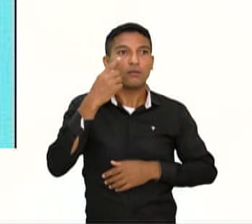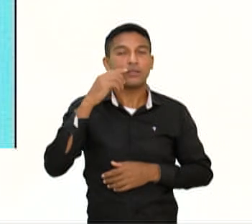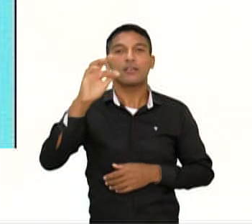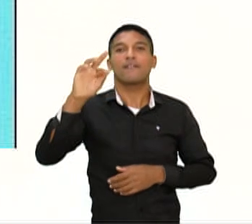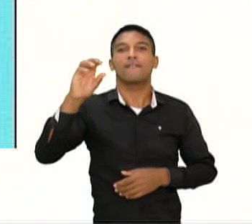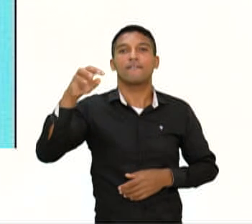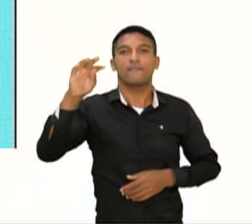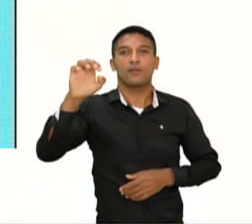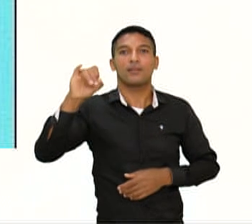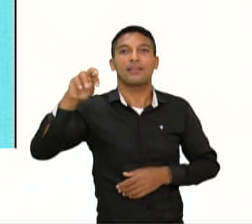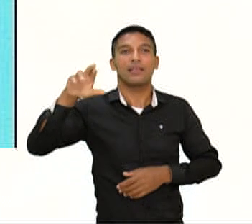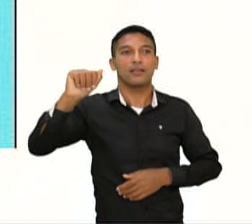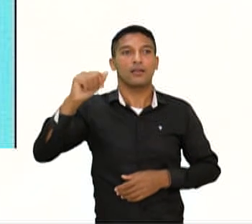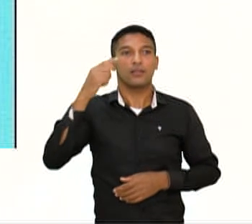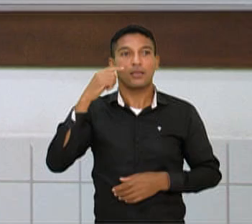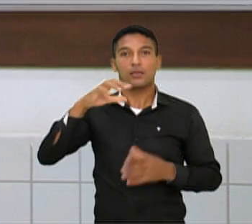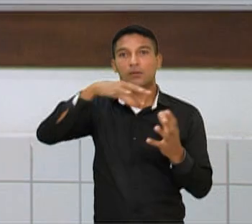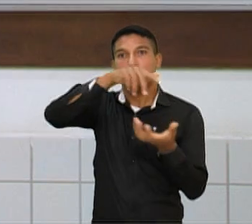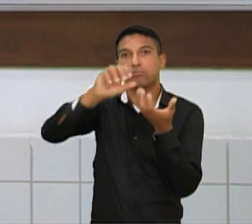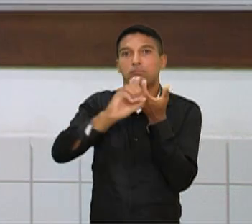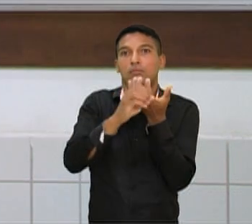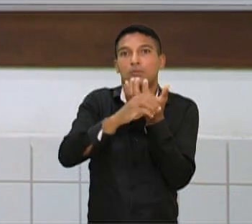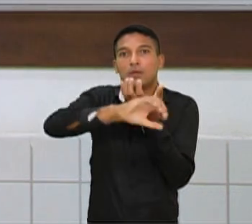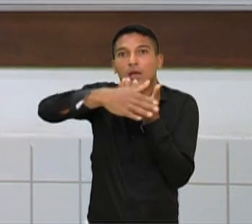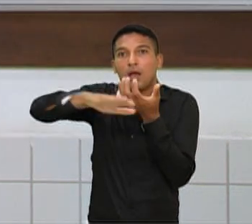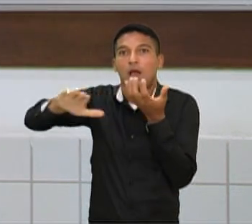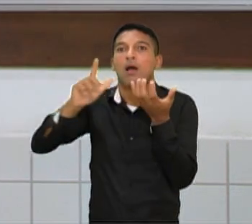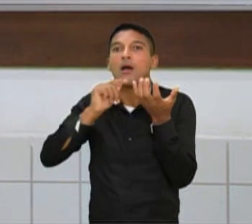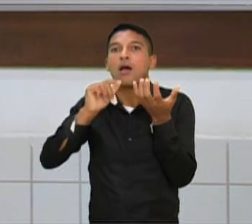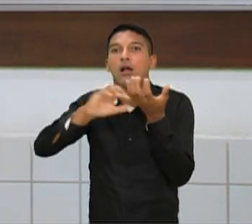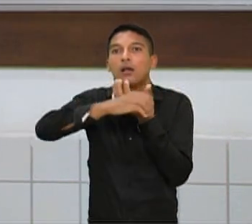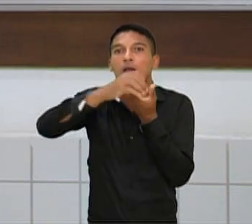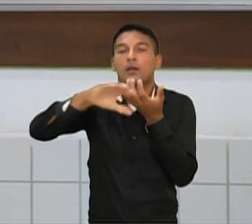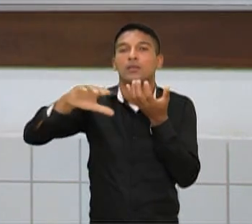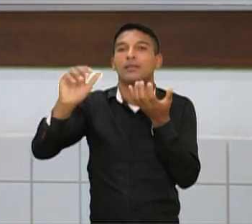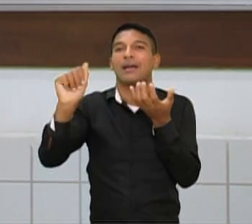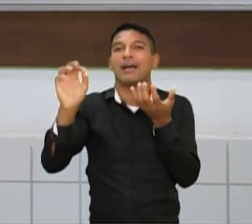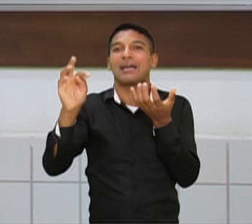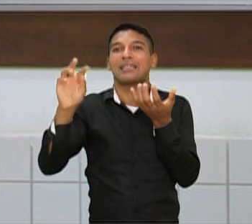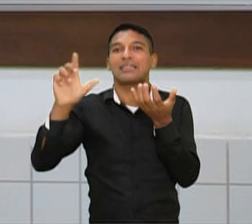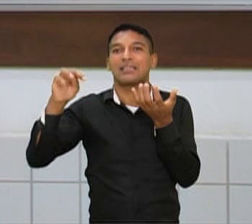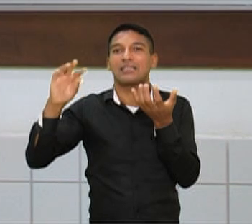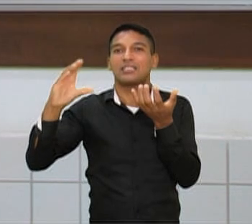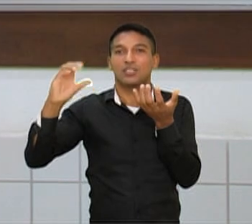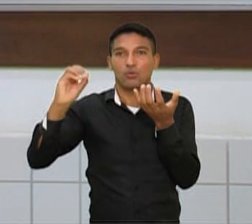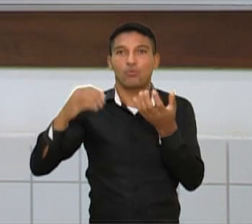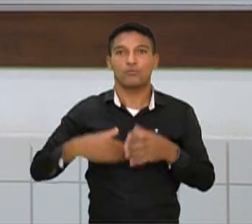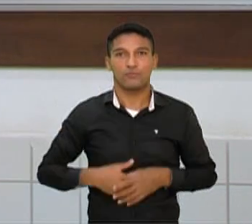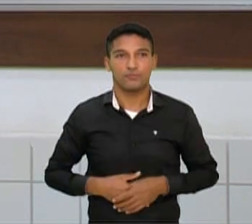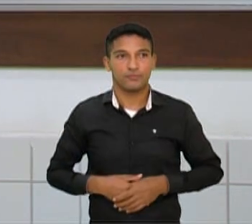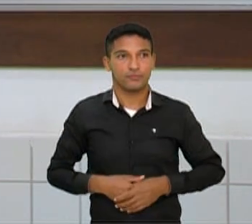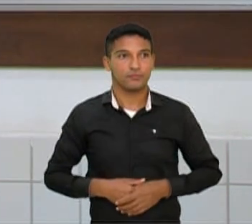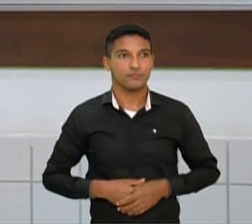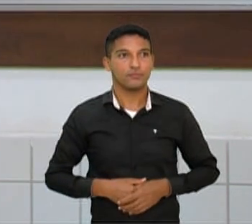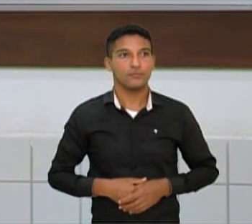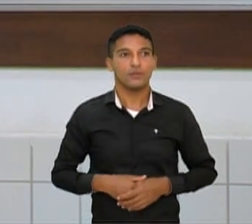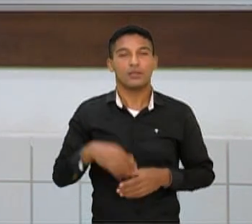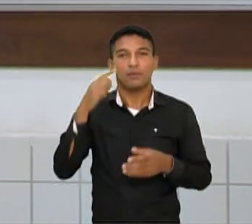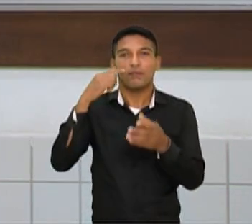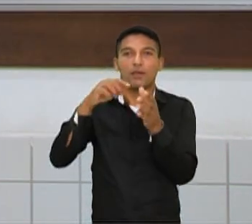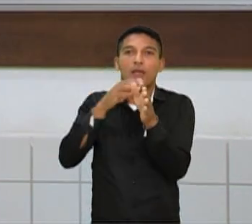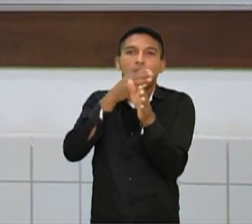resume-se à territorialidade do país. No que diz respeito a país, nós também temos uma fronteira com